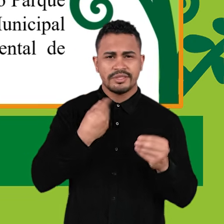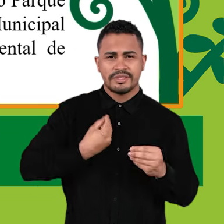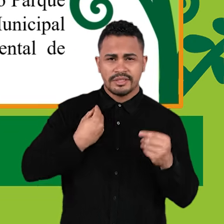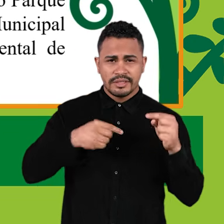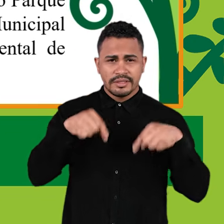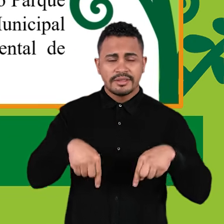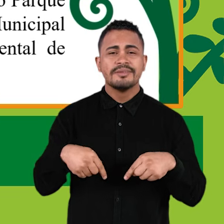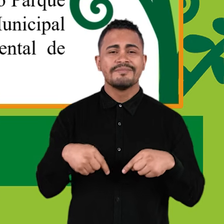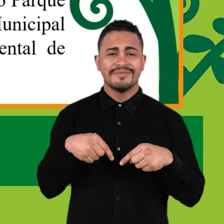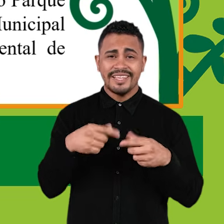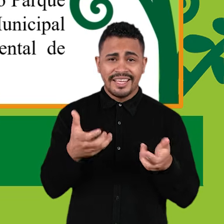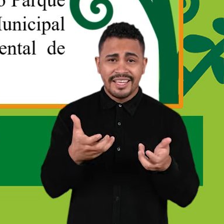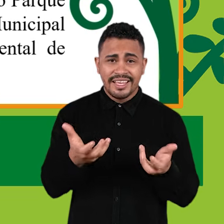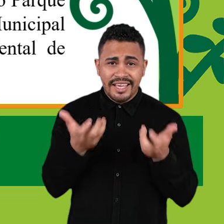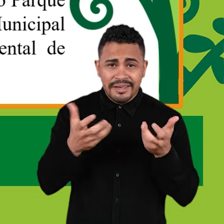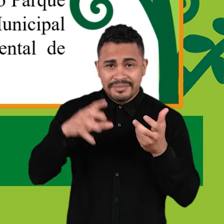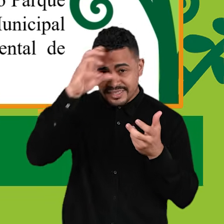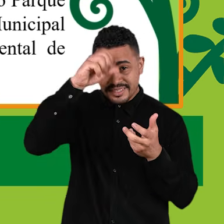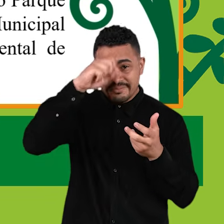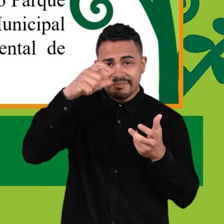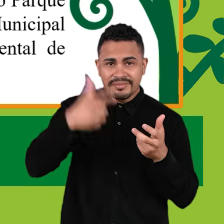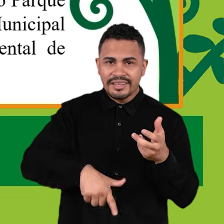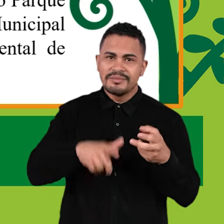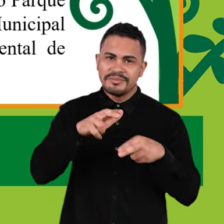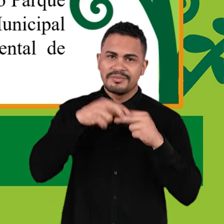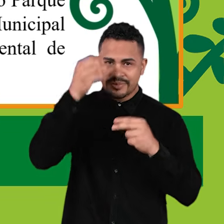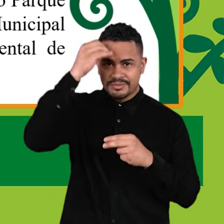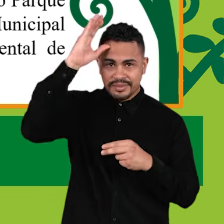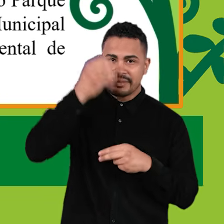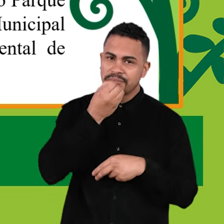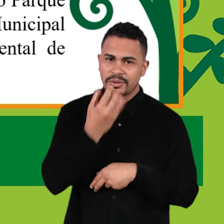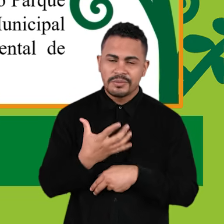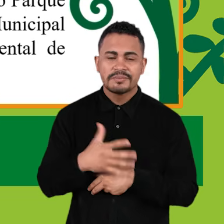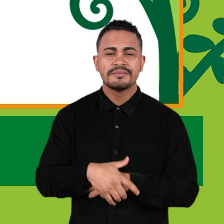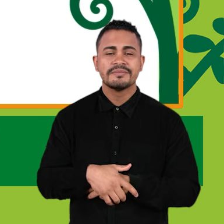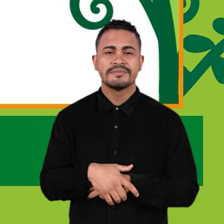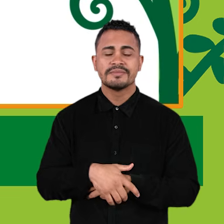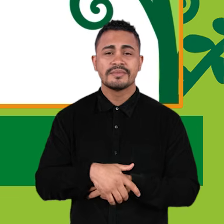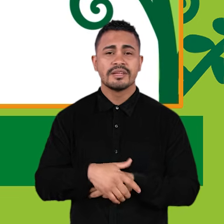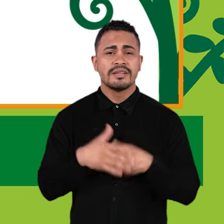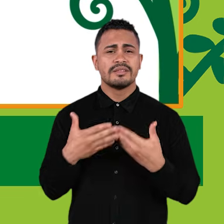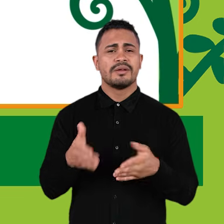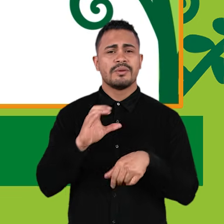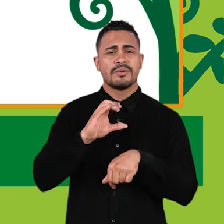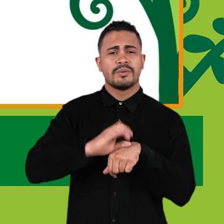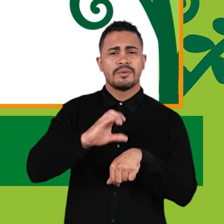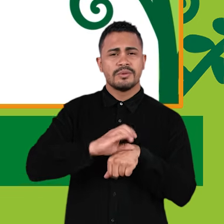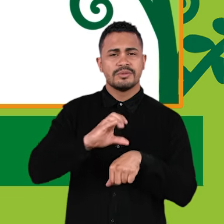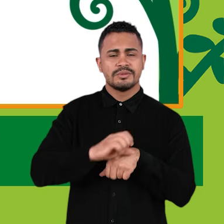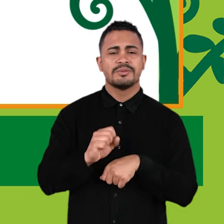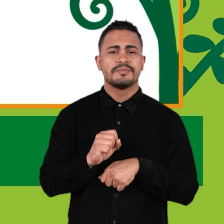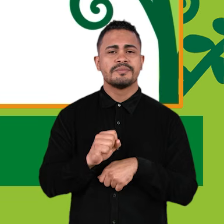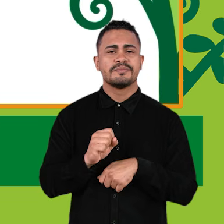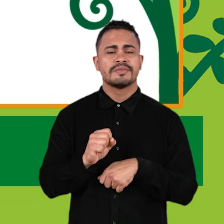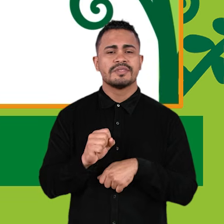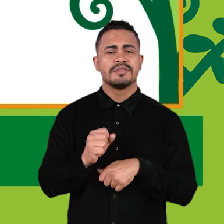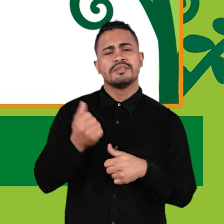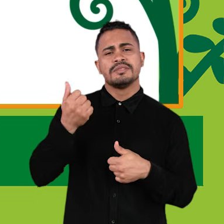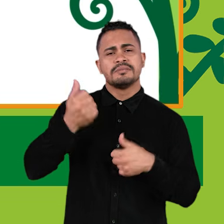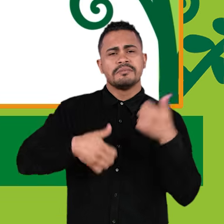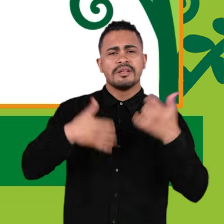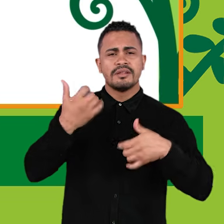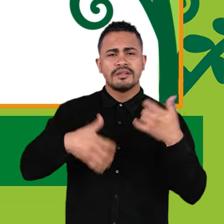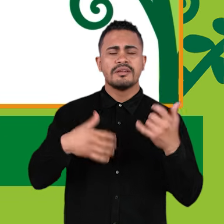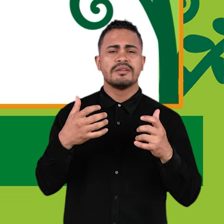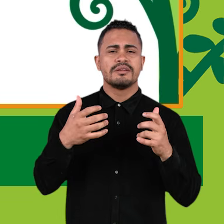se estão aqui é porque estão querendo aprender mais e conhecimento nunca é demais, né? Então, nosso curso, ele fala aqui sobre as